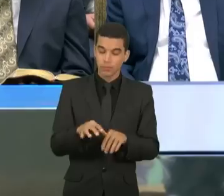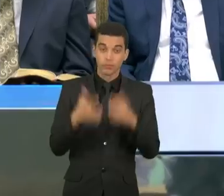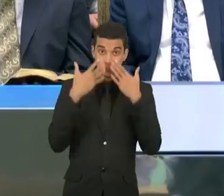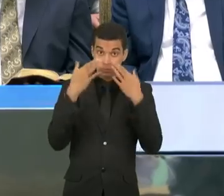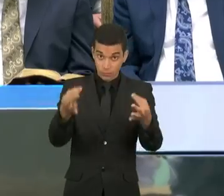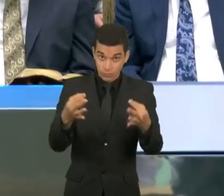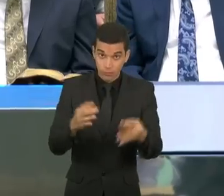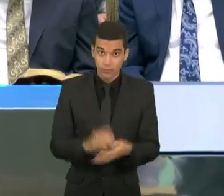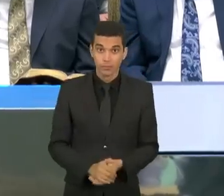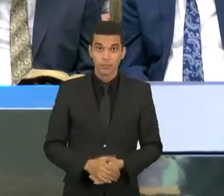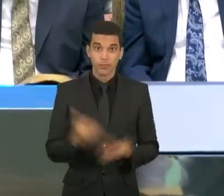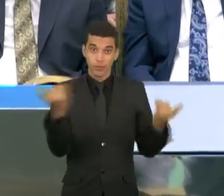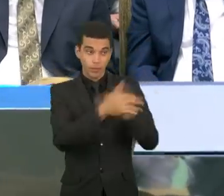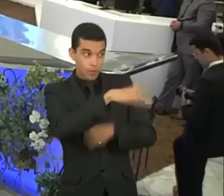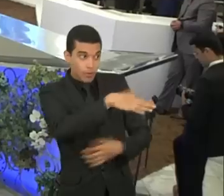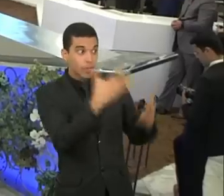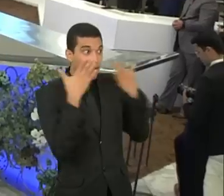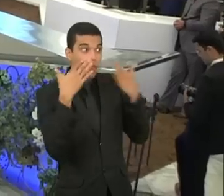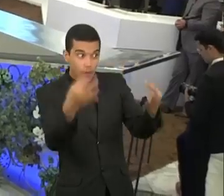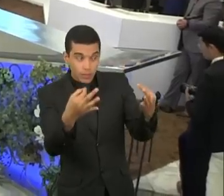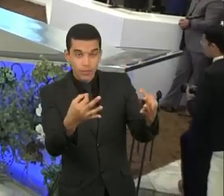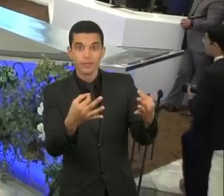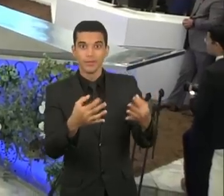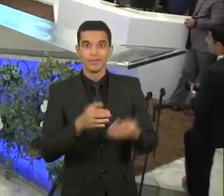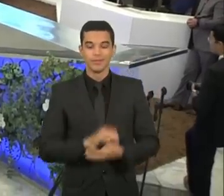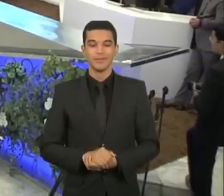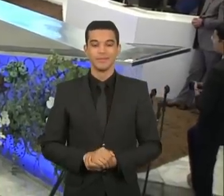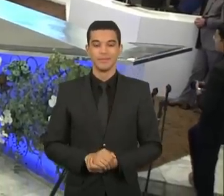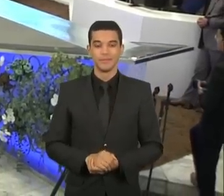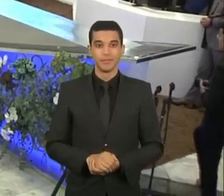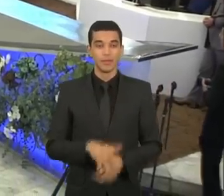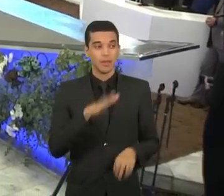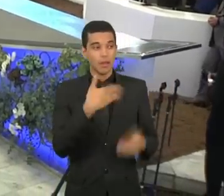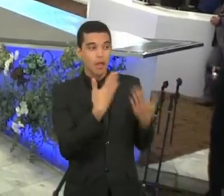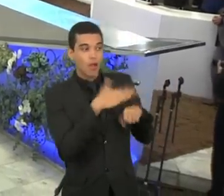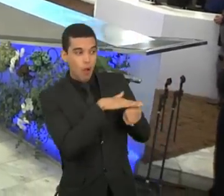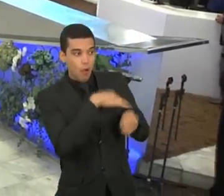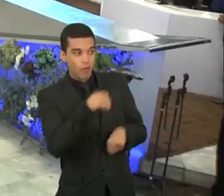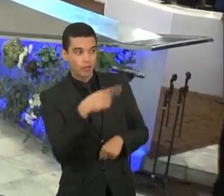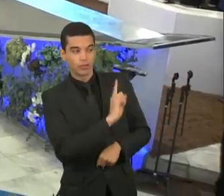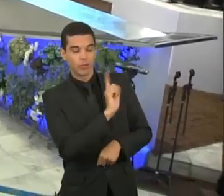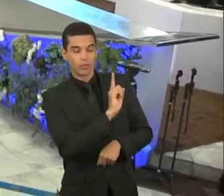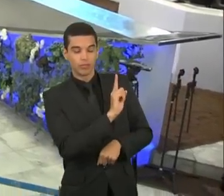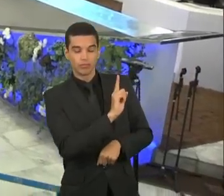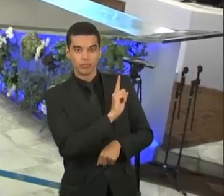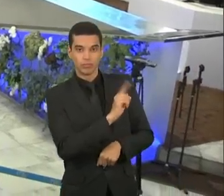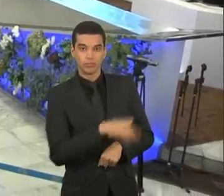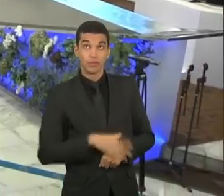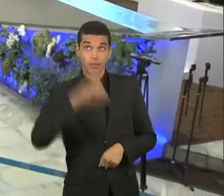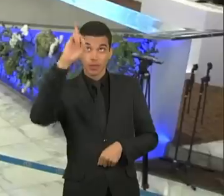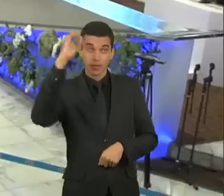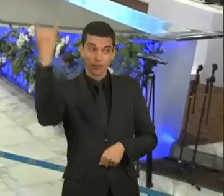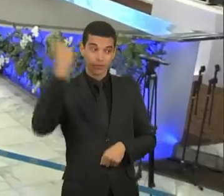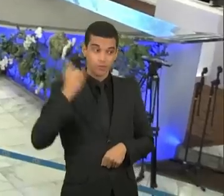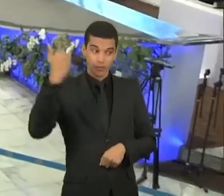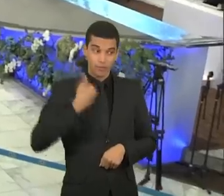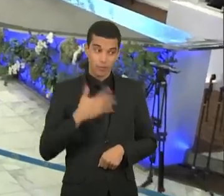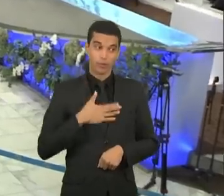seu lado, preste atenção. E diga para ele, não converse comigo, que Deus está falando